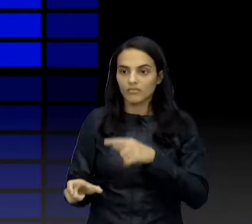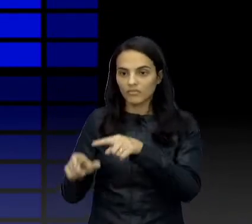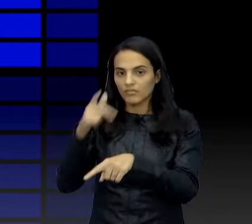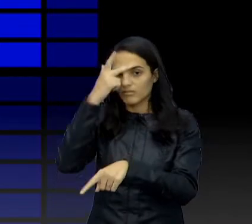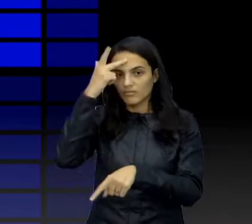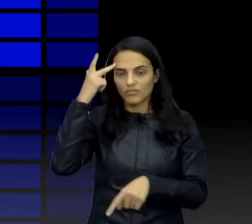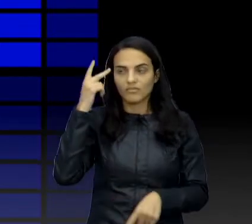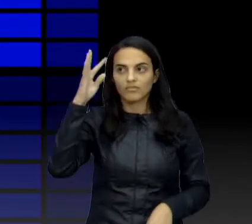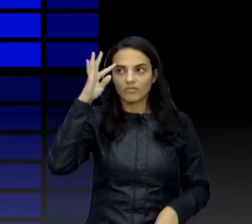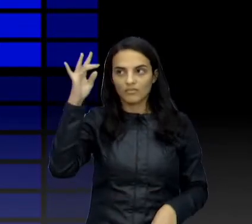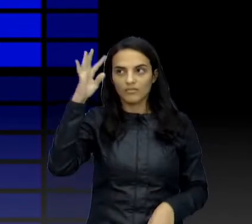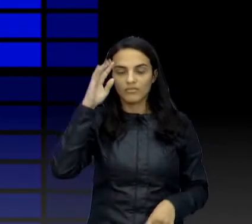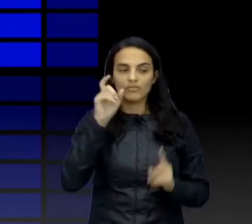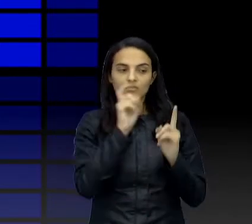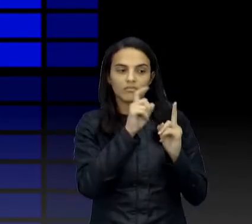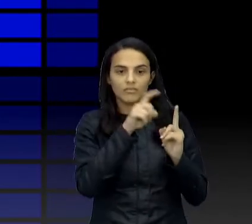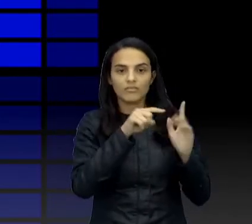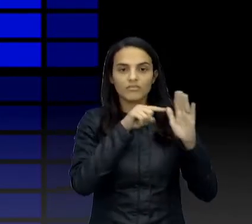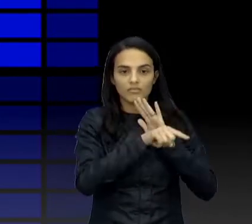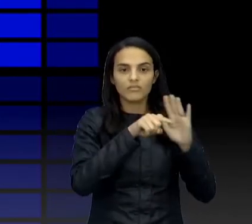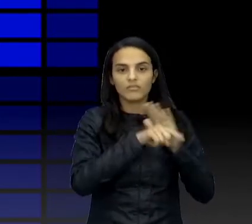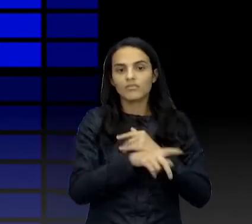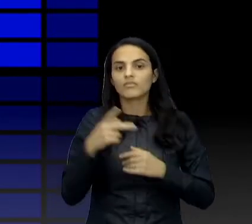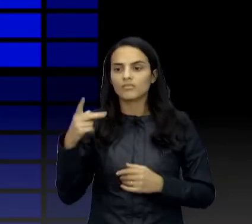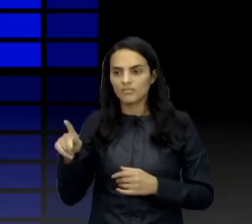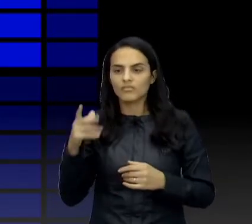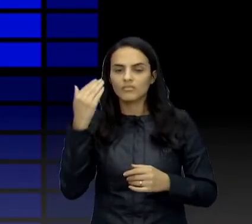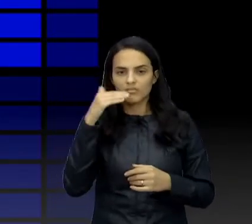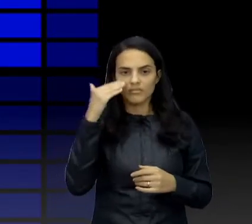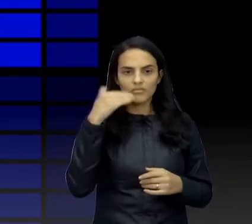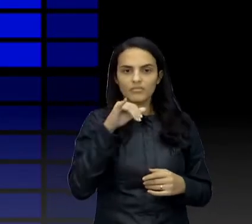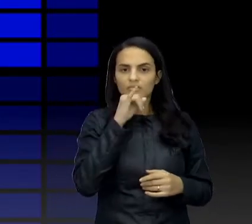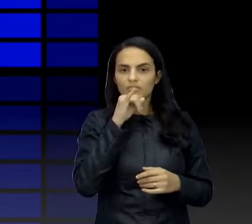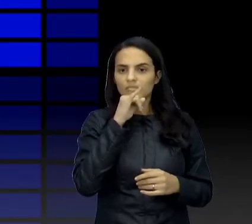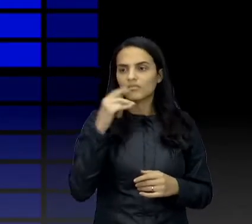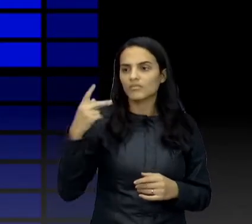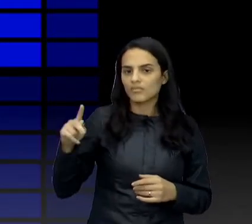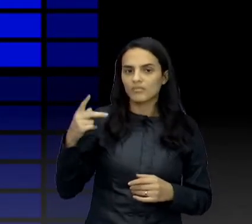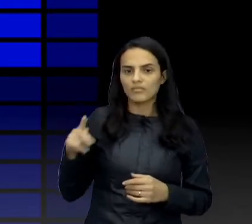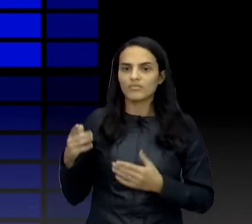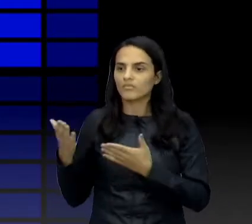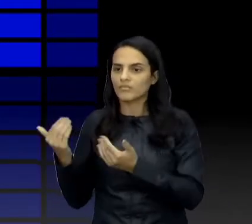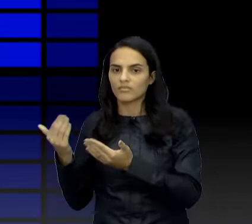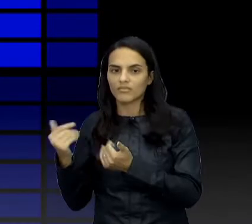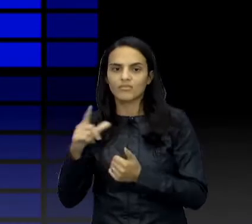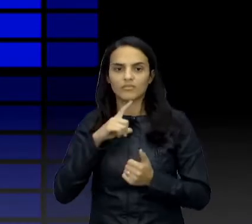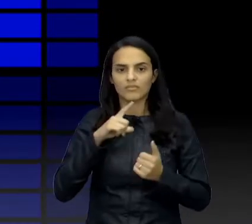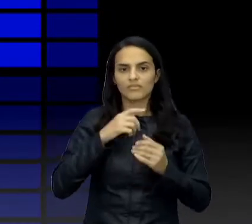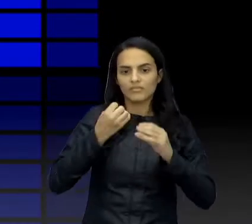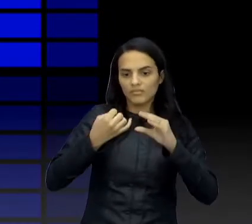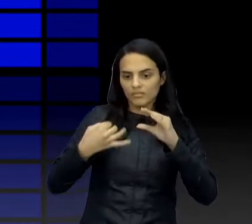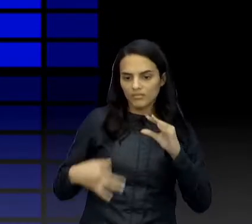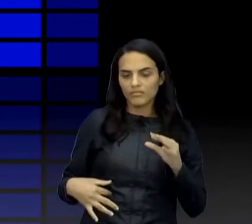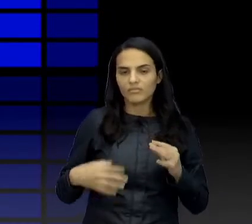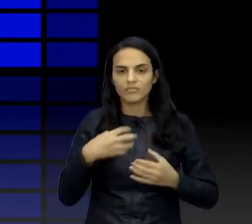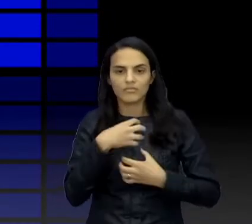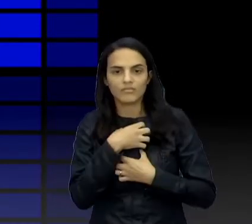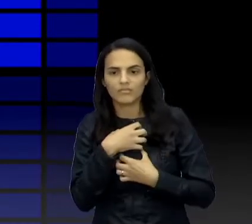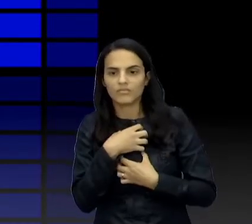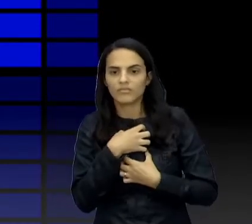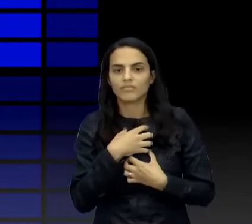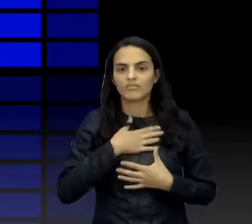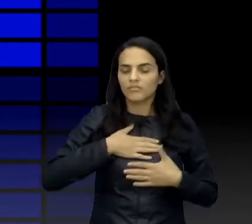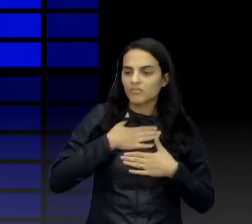pensante, crítico, questionador, ele vai entender de que ele não é um marginal, de que ele é um jovem, que tem suas características, tem